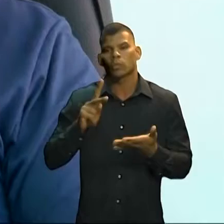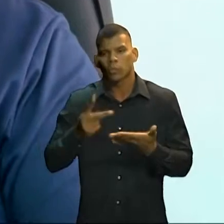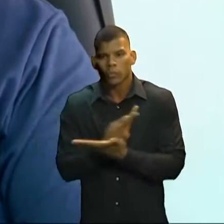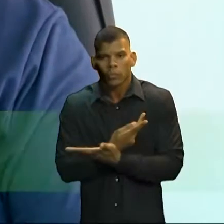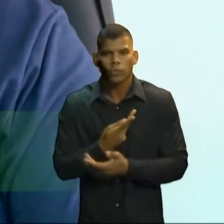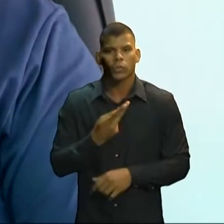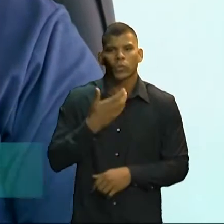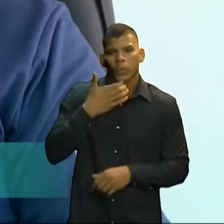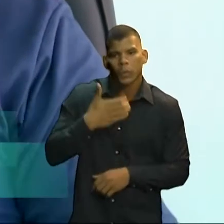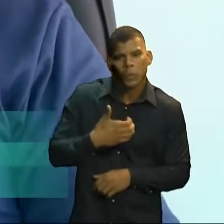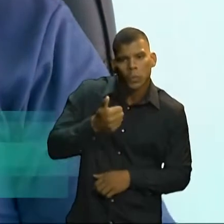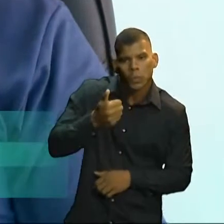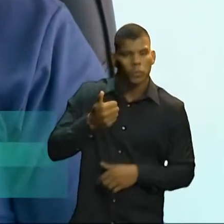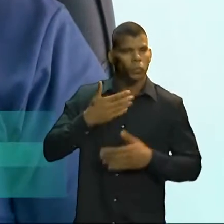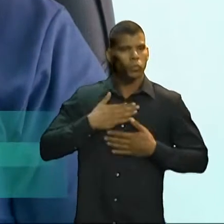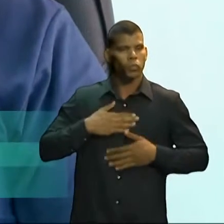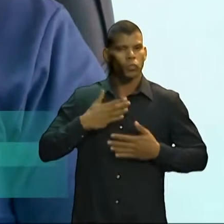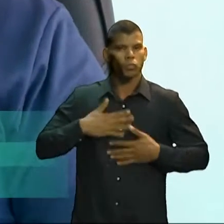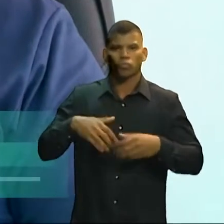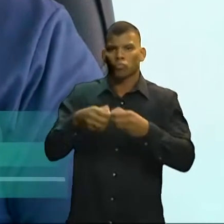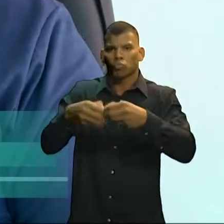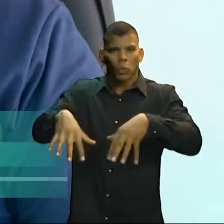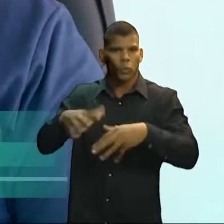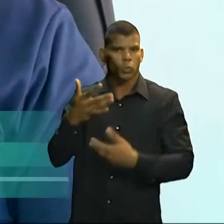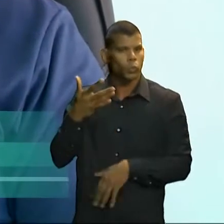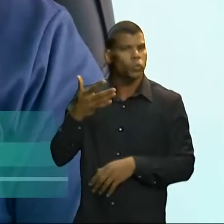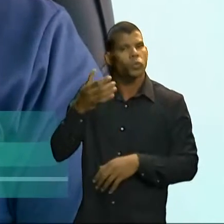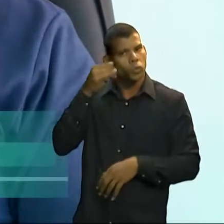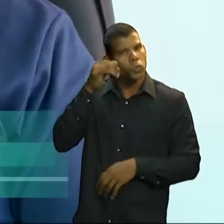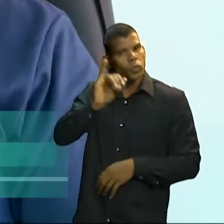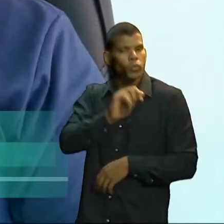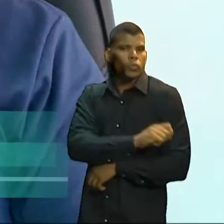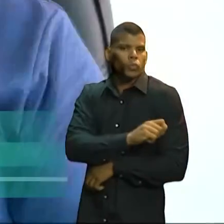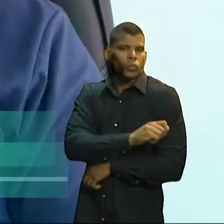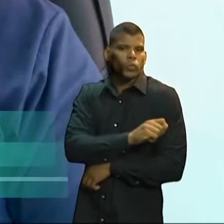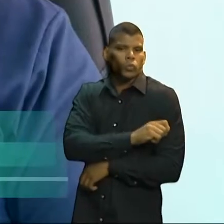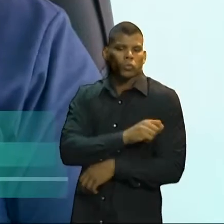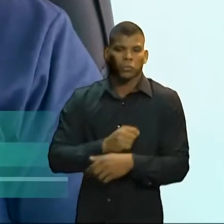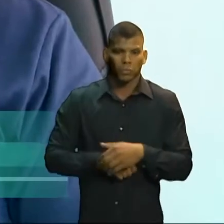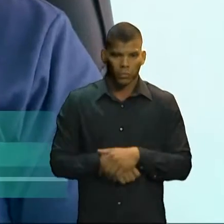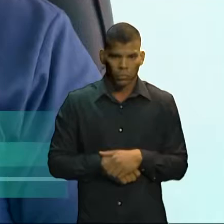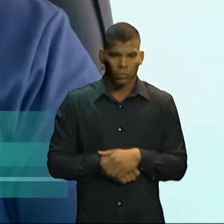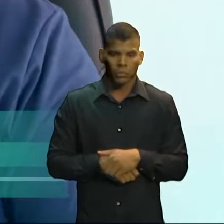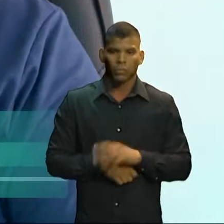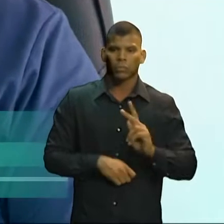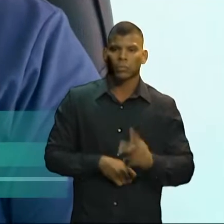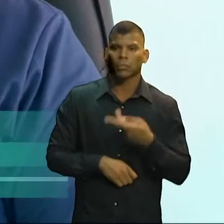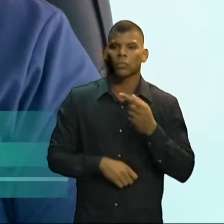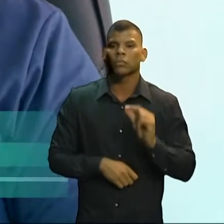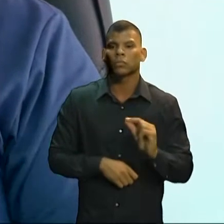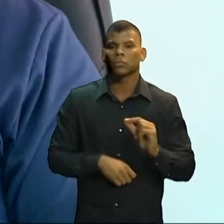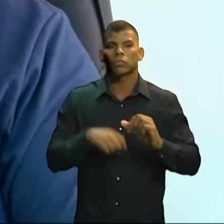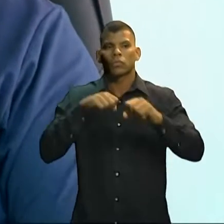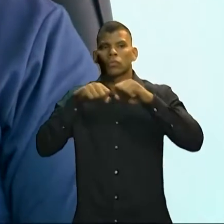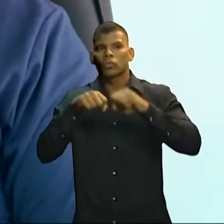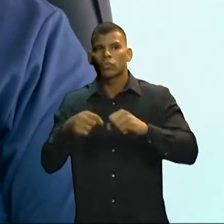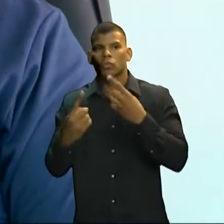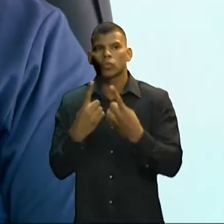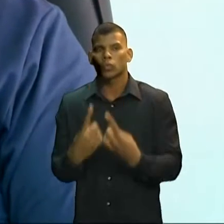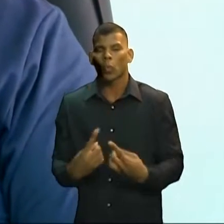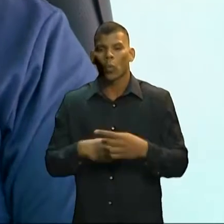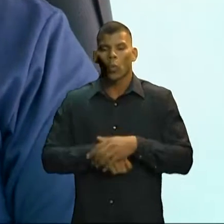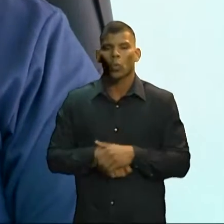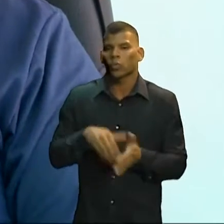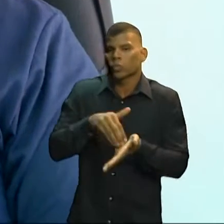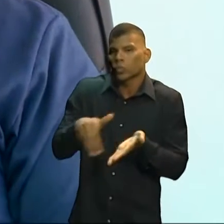aconteça da melhor forma possível, sem prejuízo para estudantes e professores. Está havendo um diálogo da Secretaria de Educação com